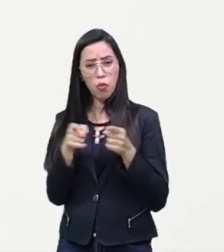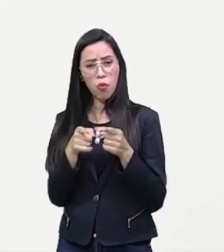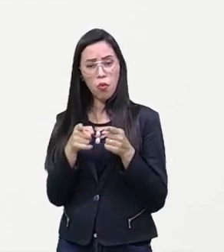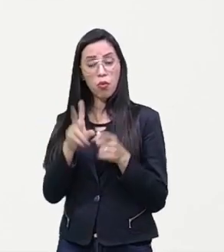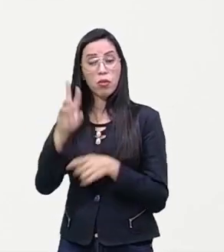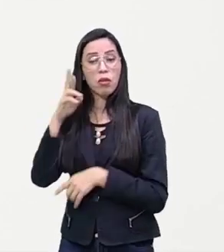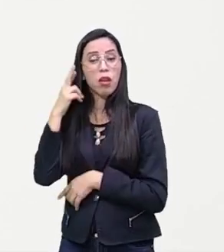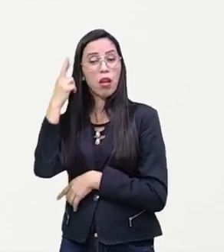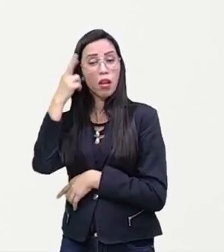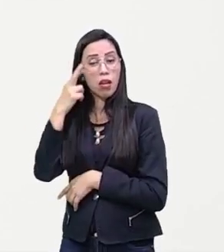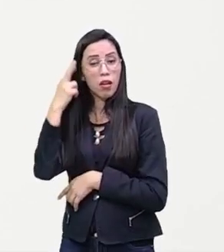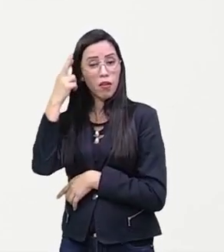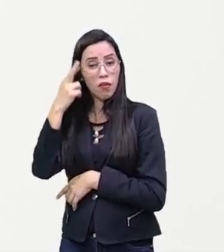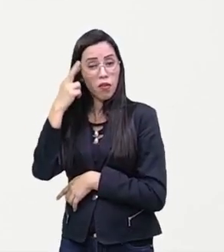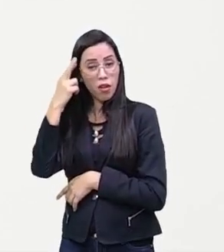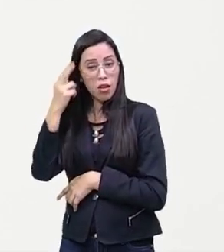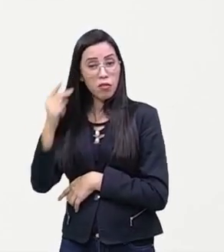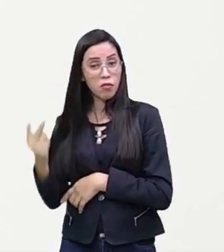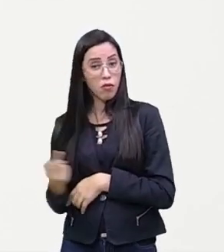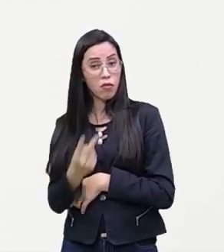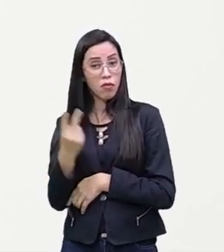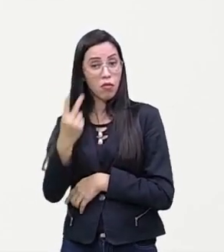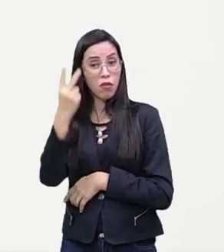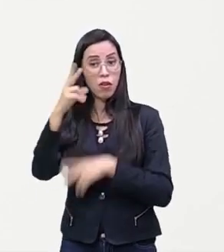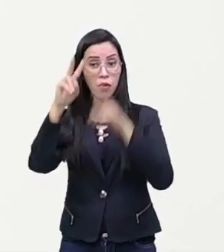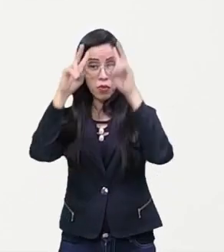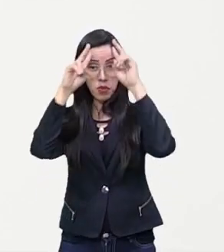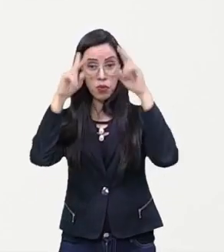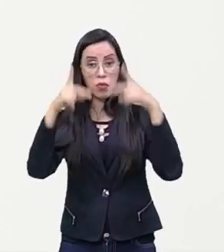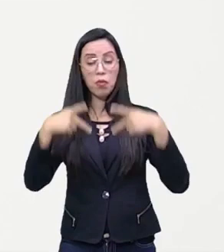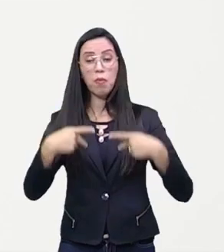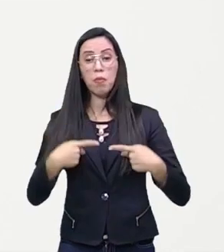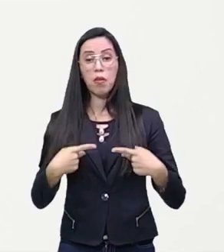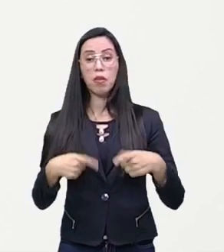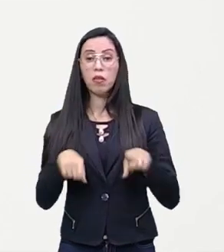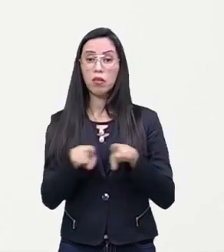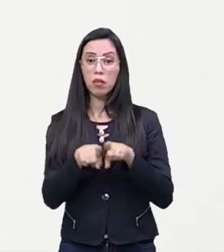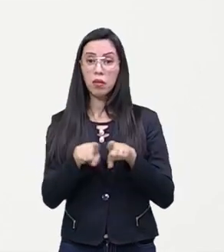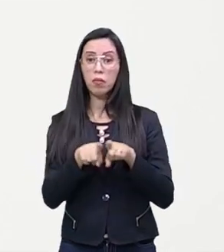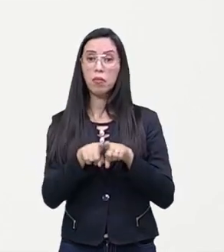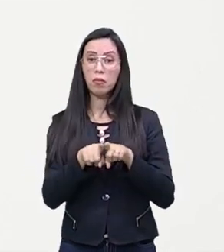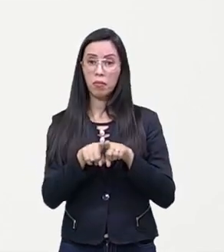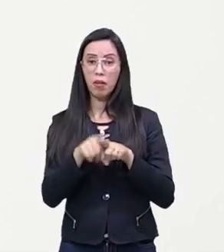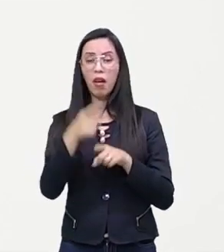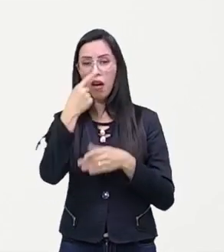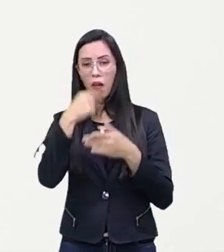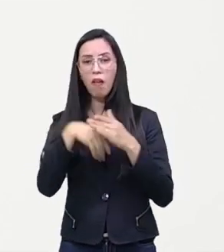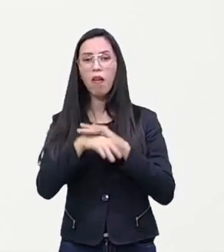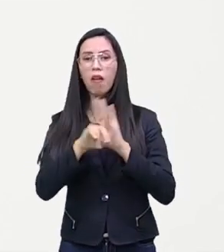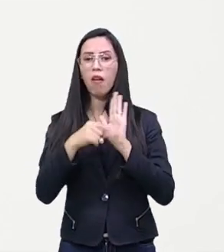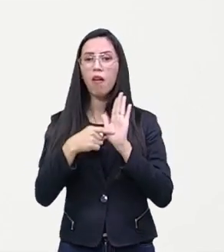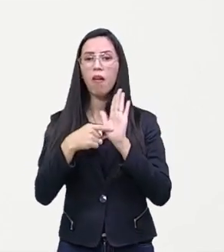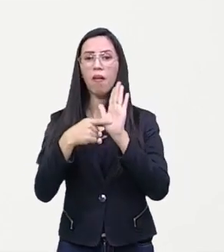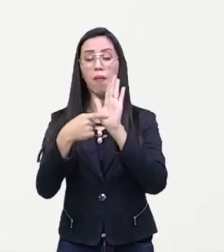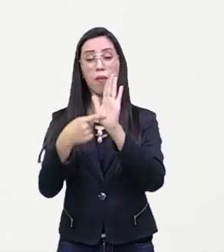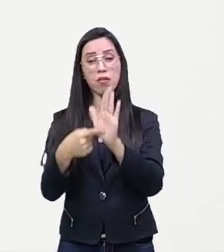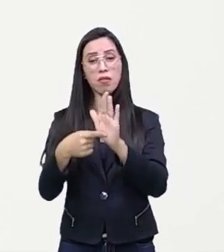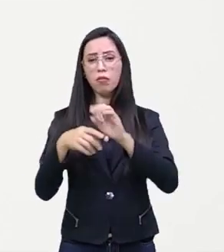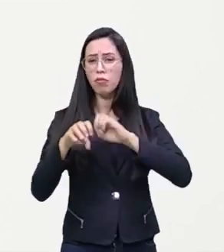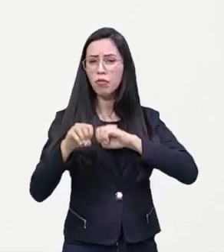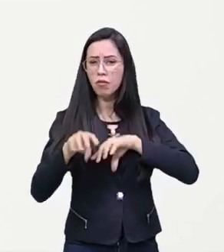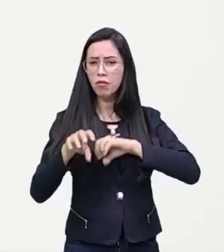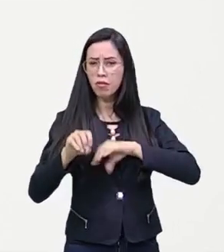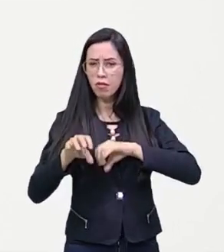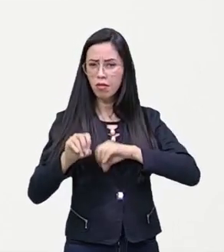que traz reflexão de valores humanos. Ela costuma apresentar uma moral ao final.